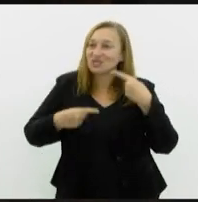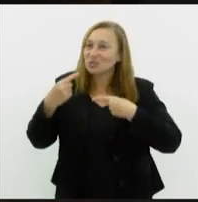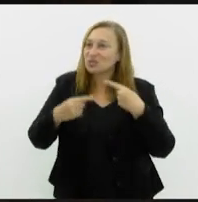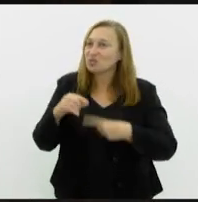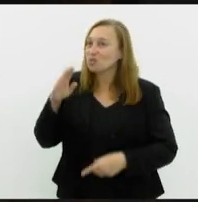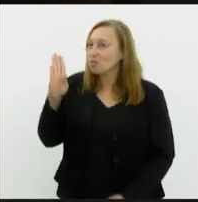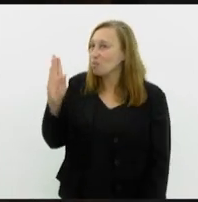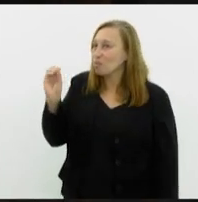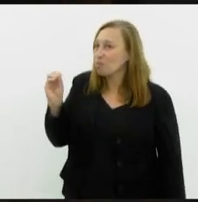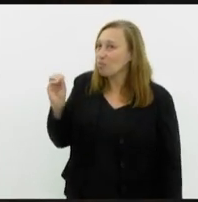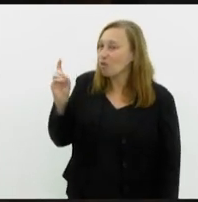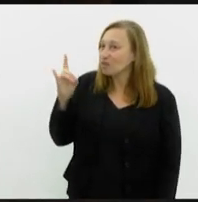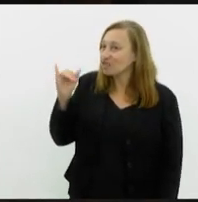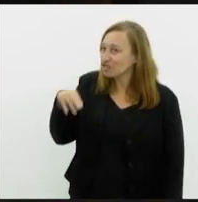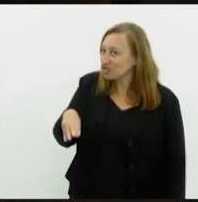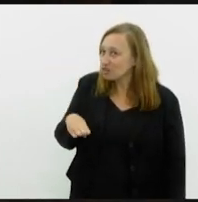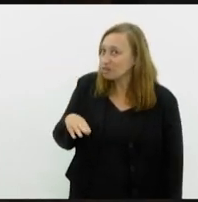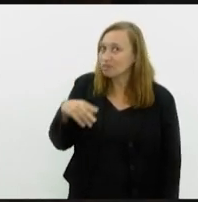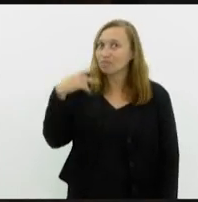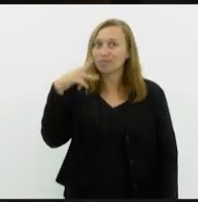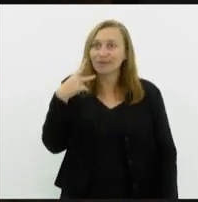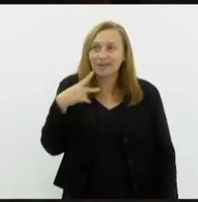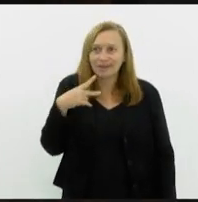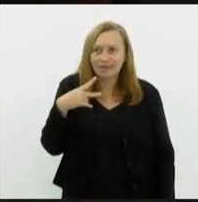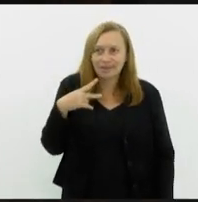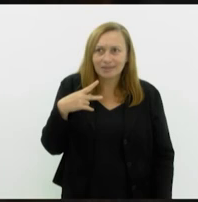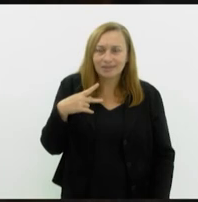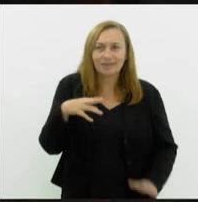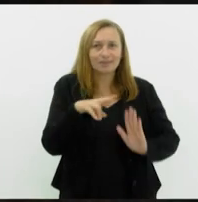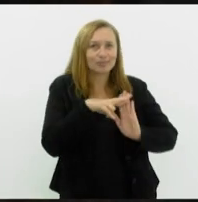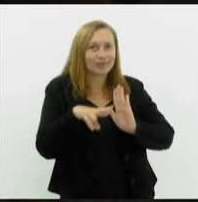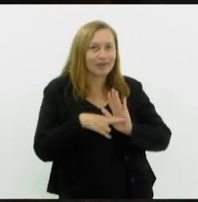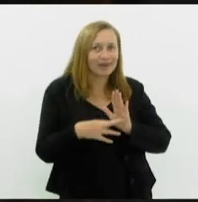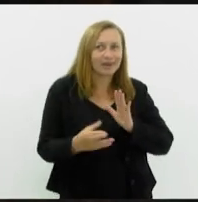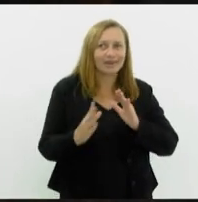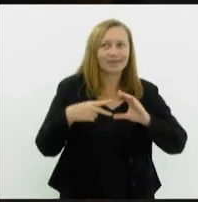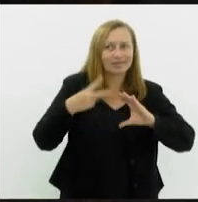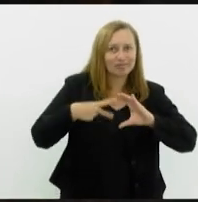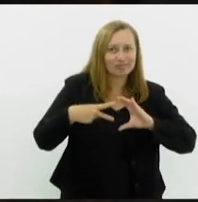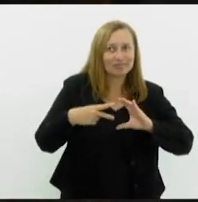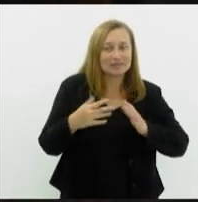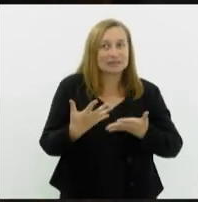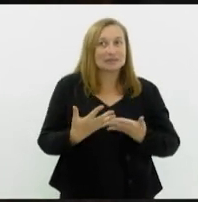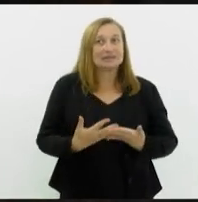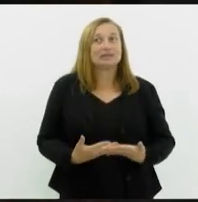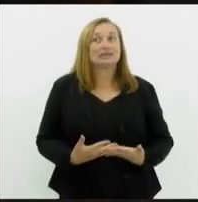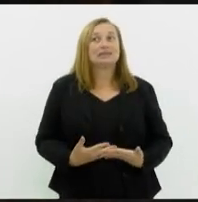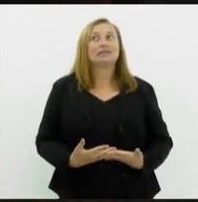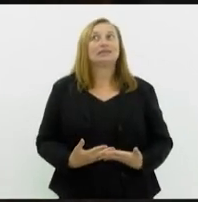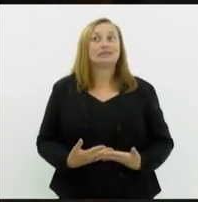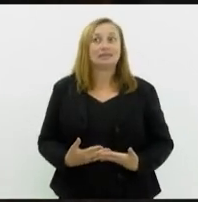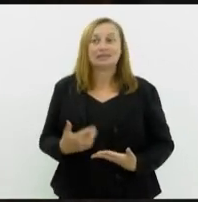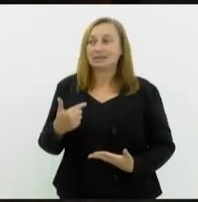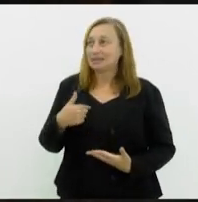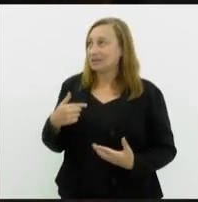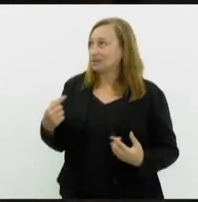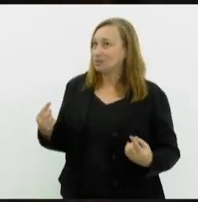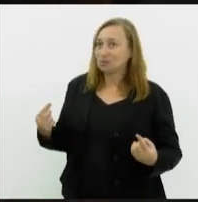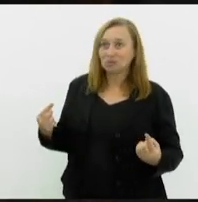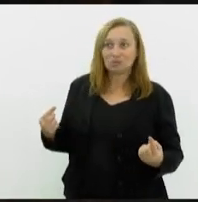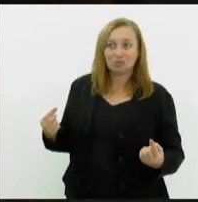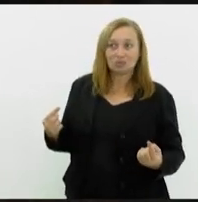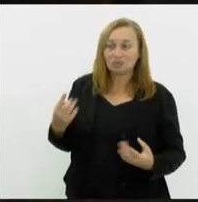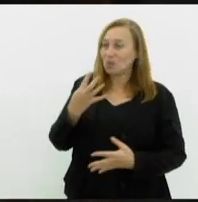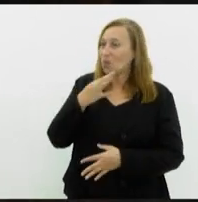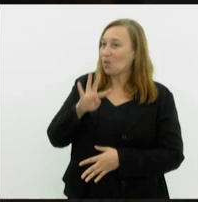Bondim sobre política e sobre regimento interno da Câmara, eu desconheço alguém que tenha